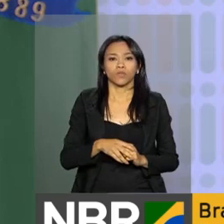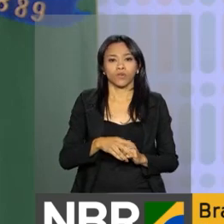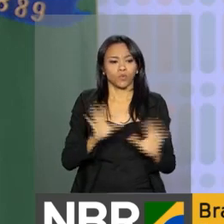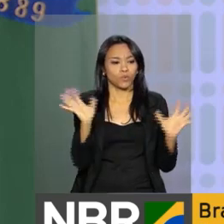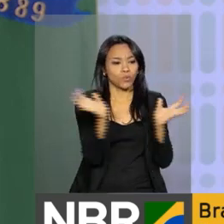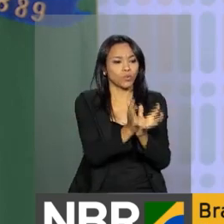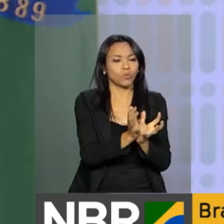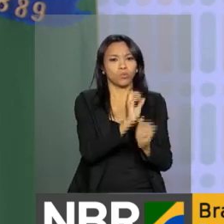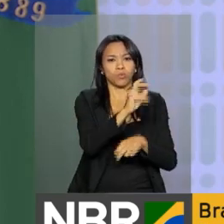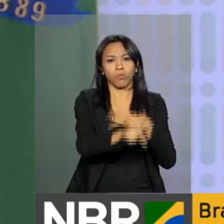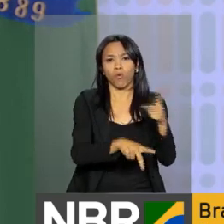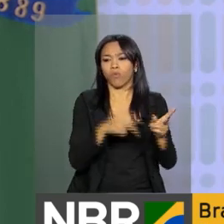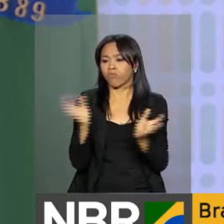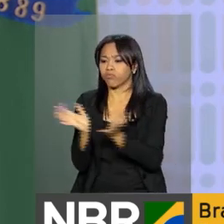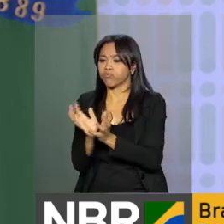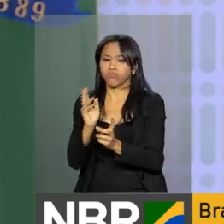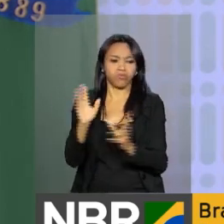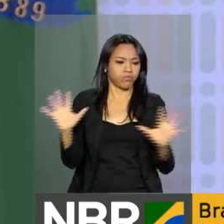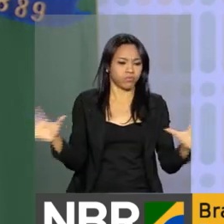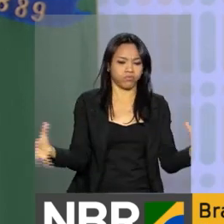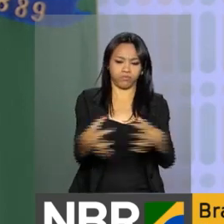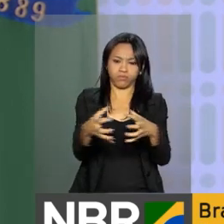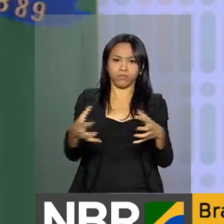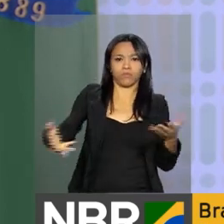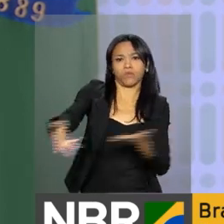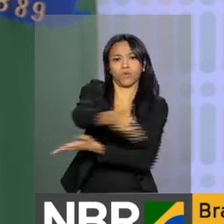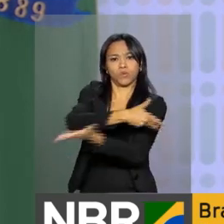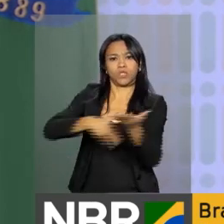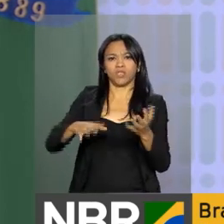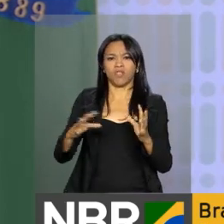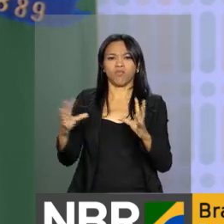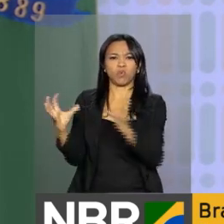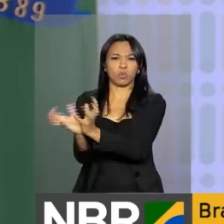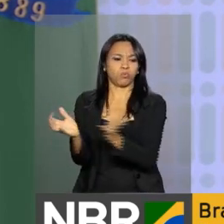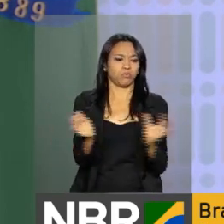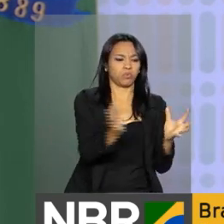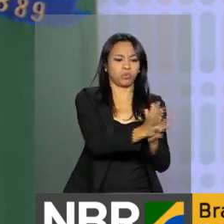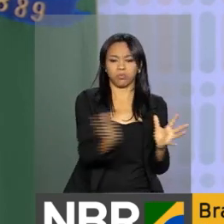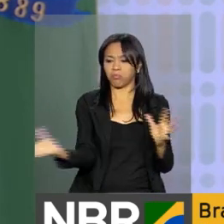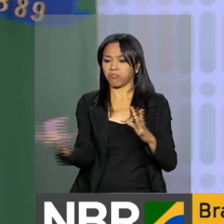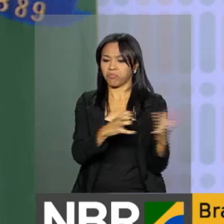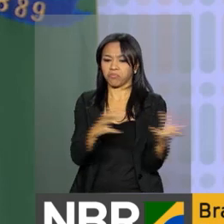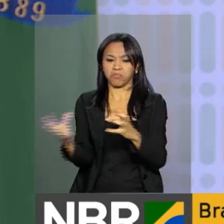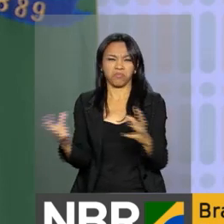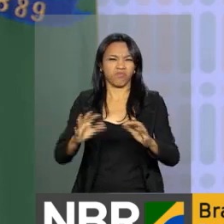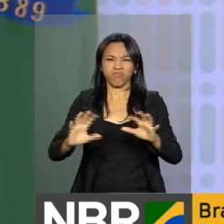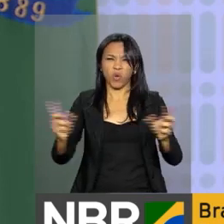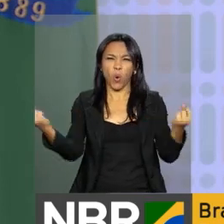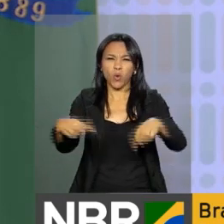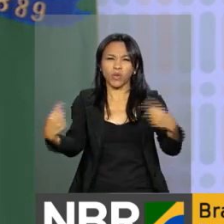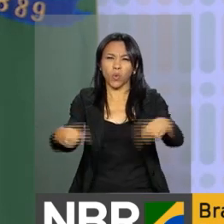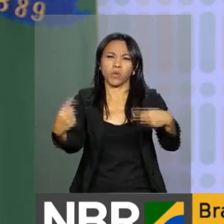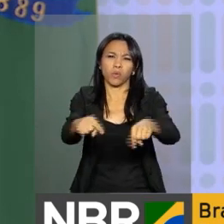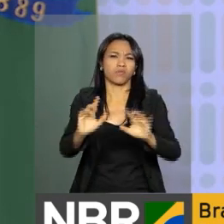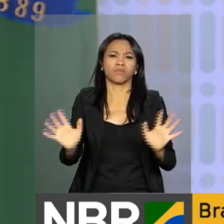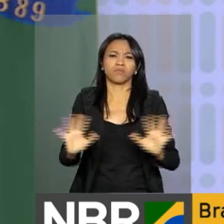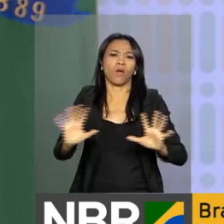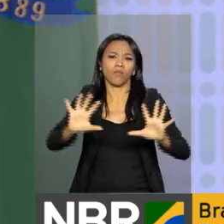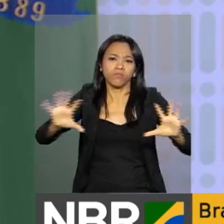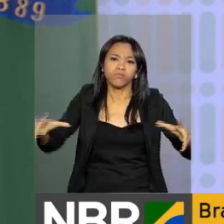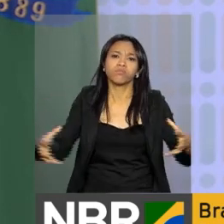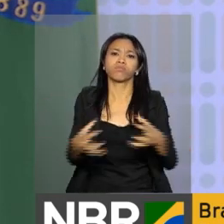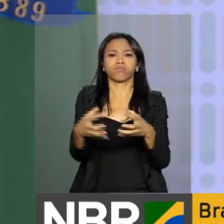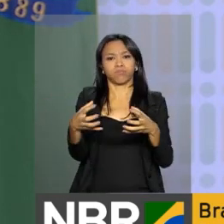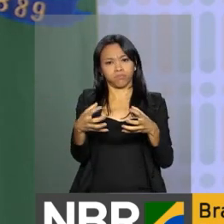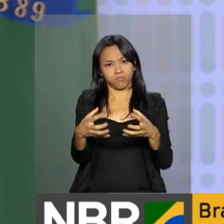Brasileiros com brasileiros, ajudando uns aos outros, e não brasileiros contra brasileiros. Com o lançamento,